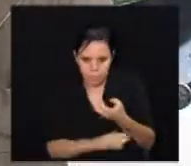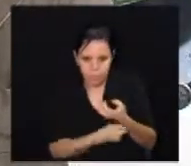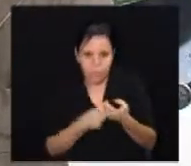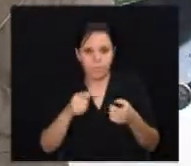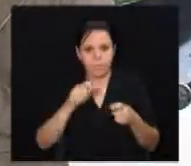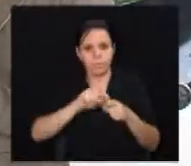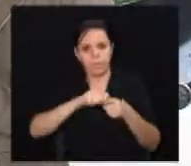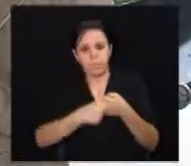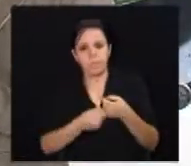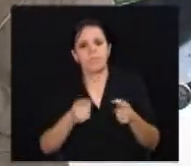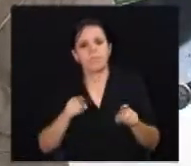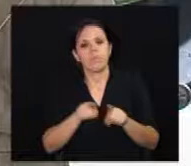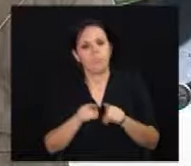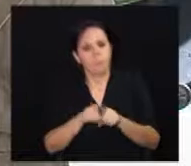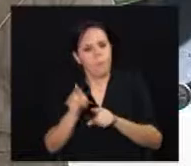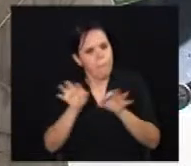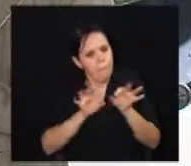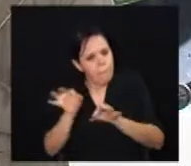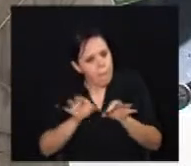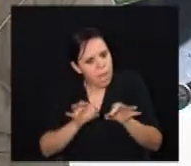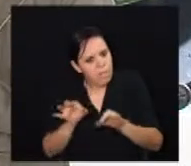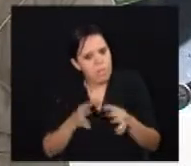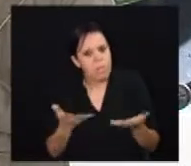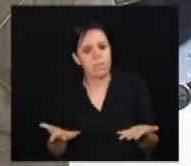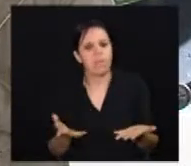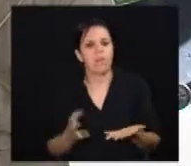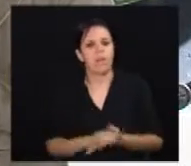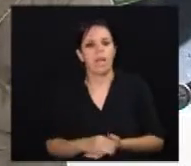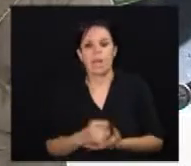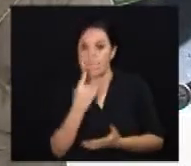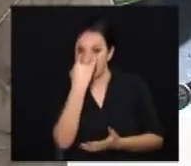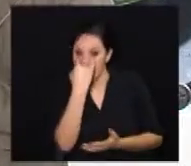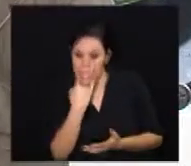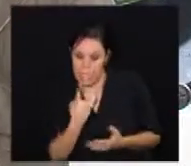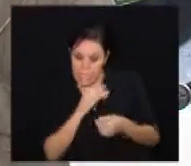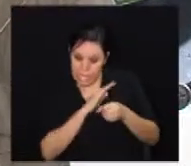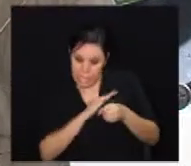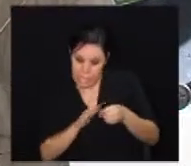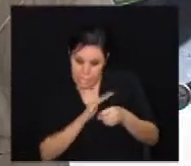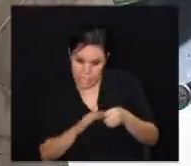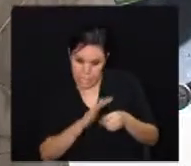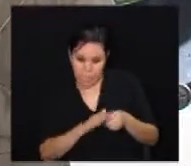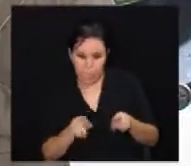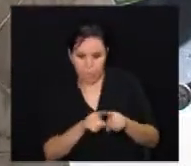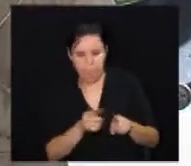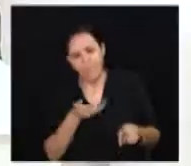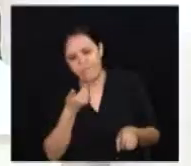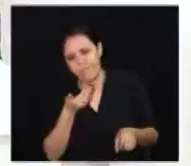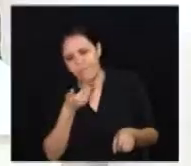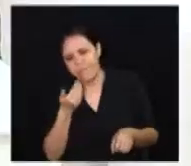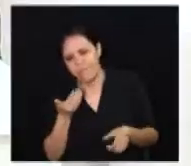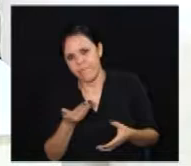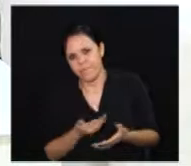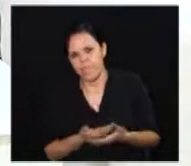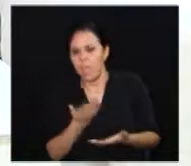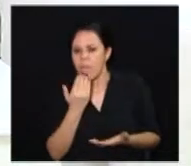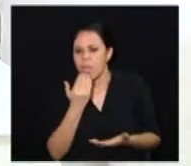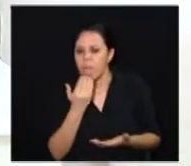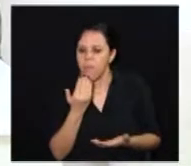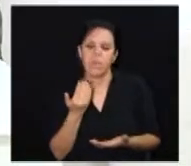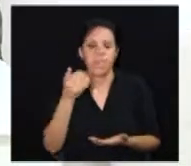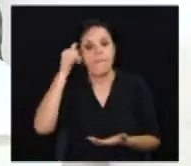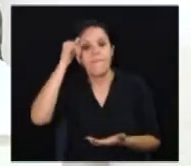somente na hora da preparação, porque a cebola ela facilita o alimento de